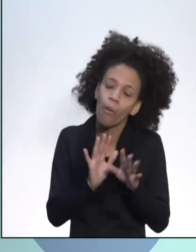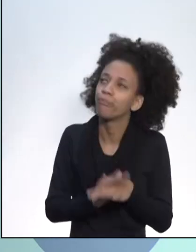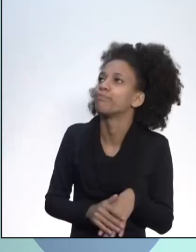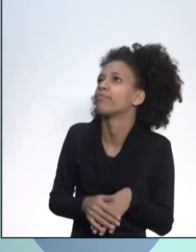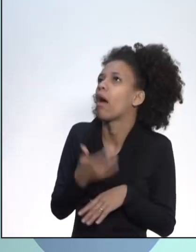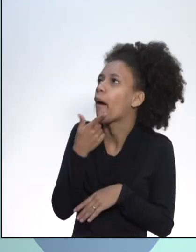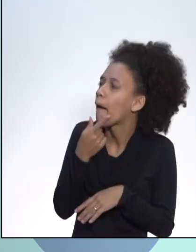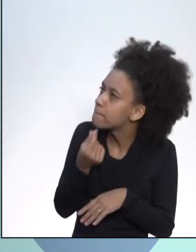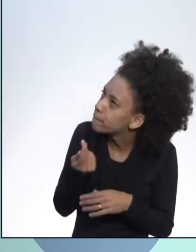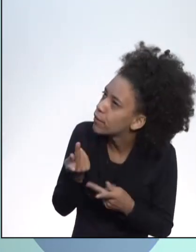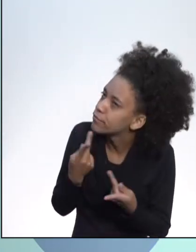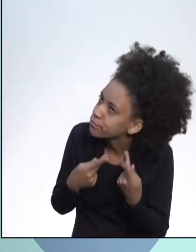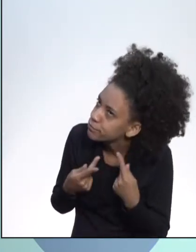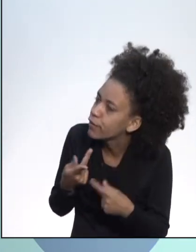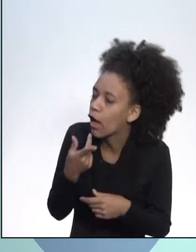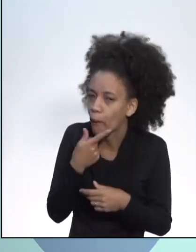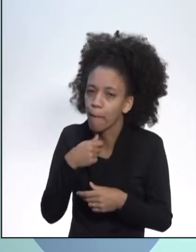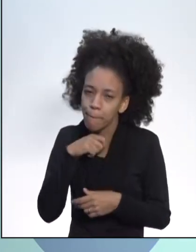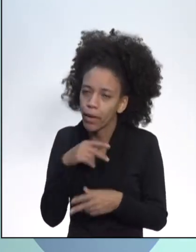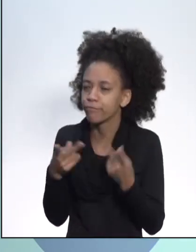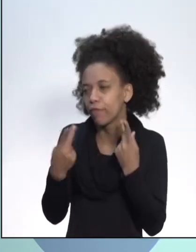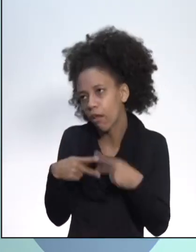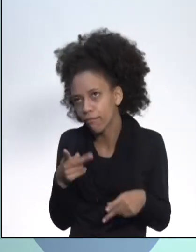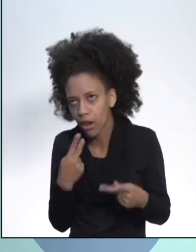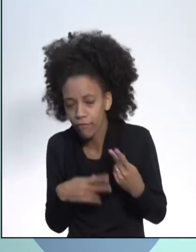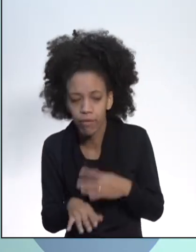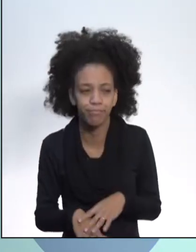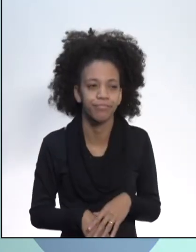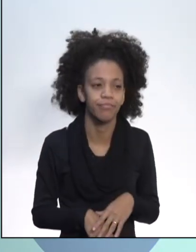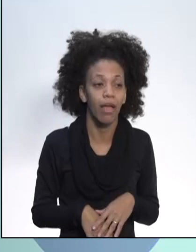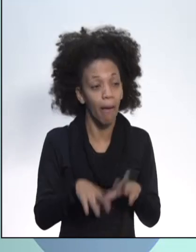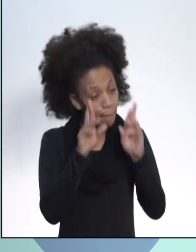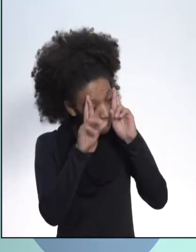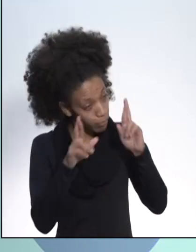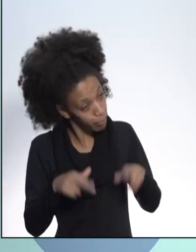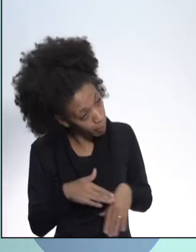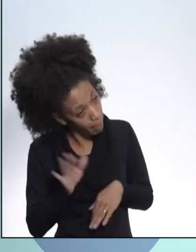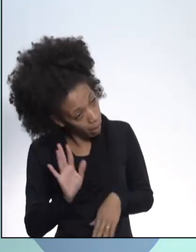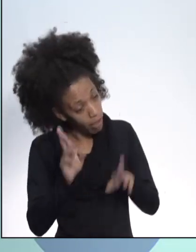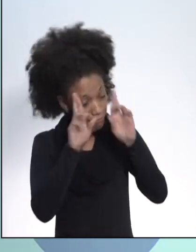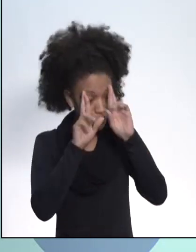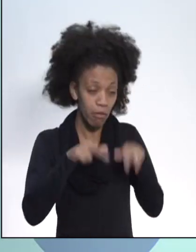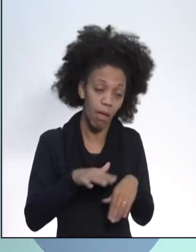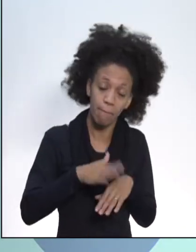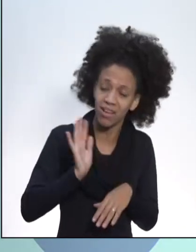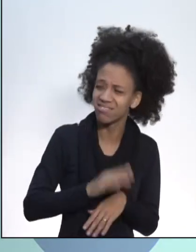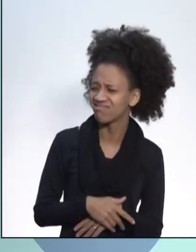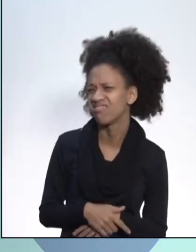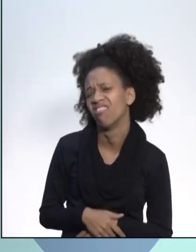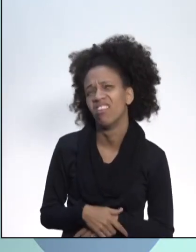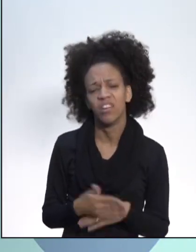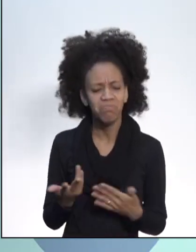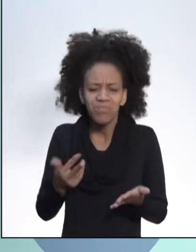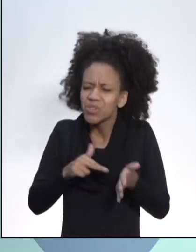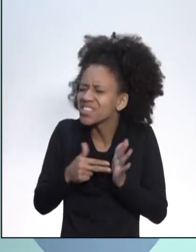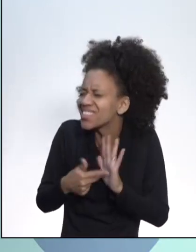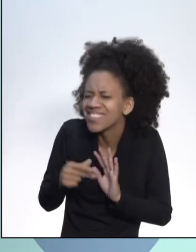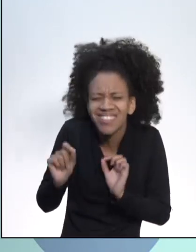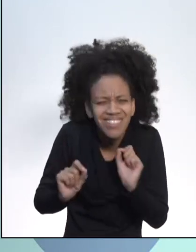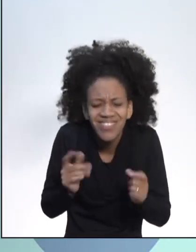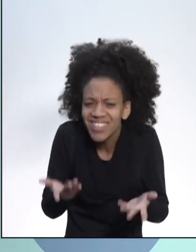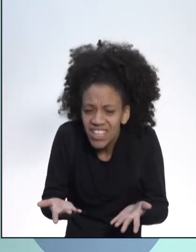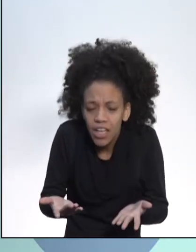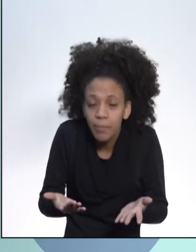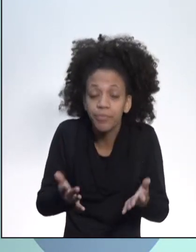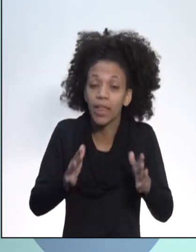um professor, um colega. Você tem que ser mais responsável. O que significa isso? Você